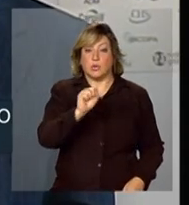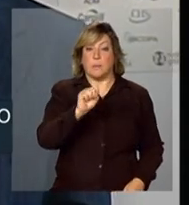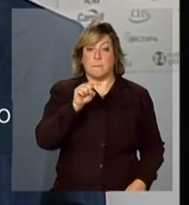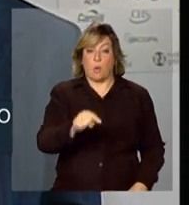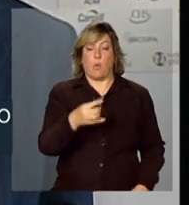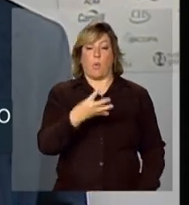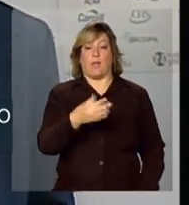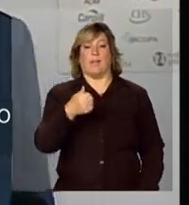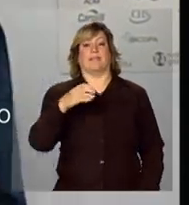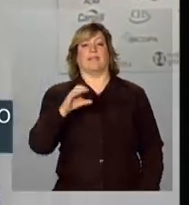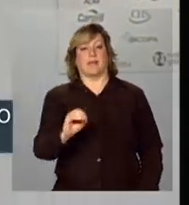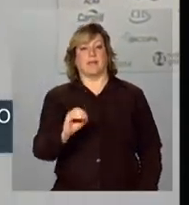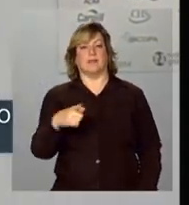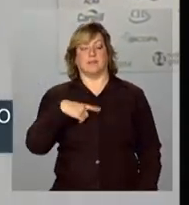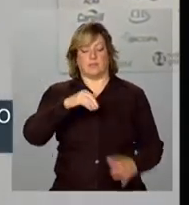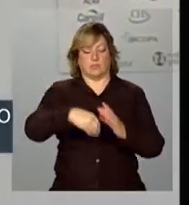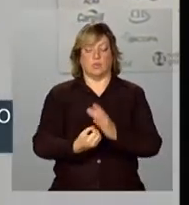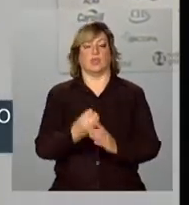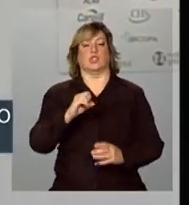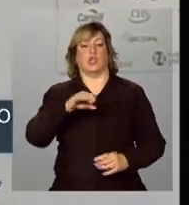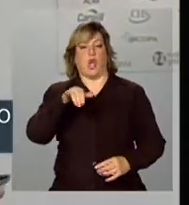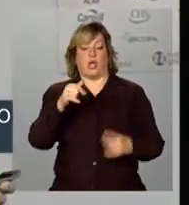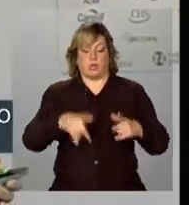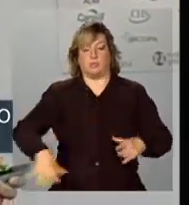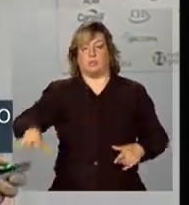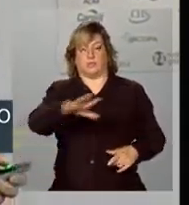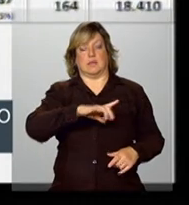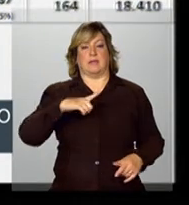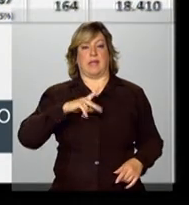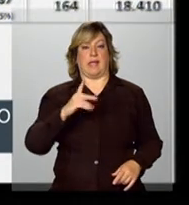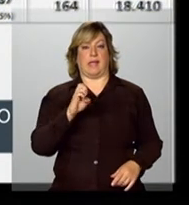18.410 hectares com plantio de soja.